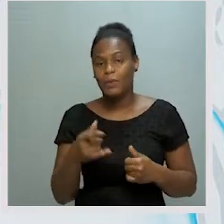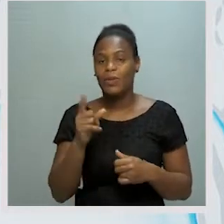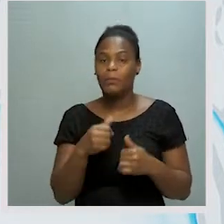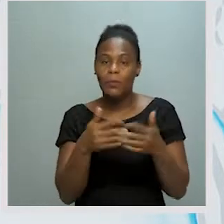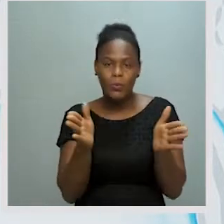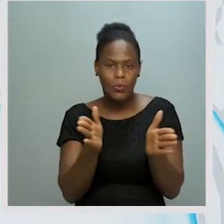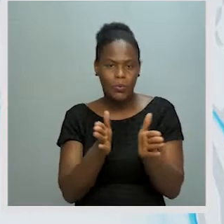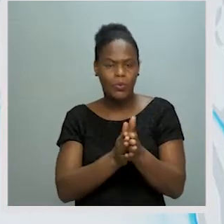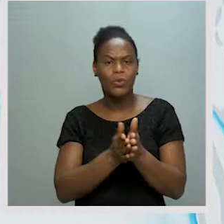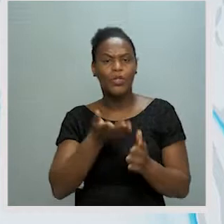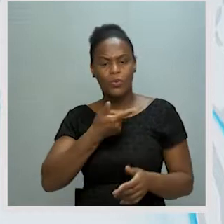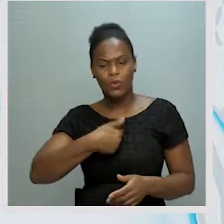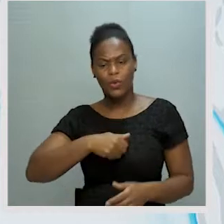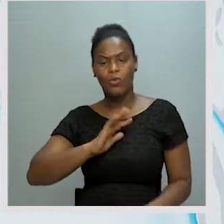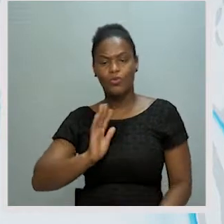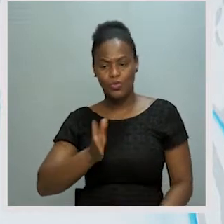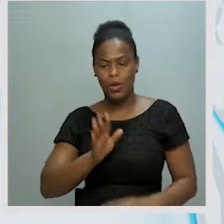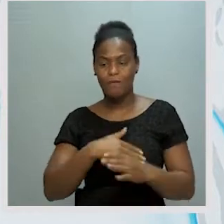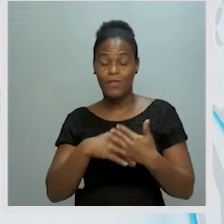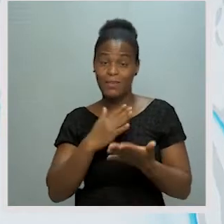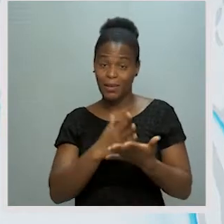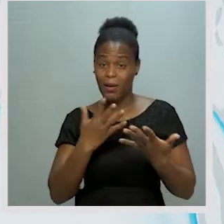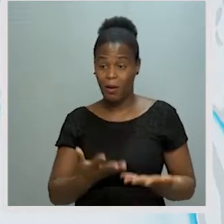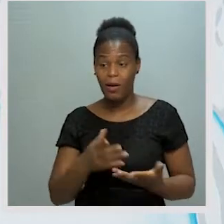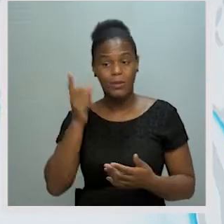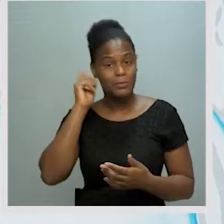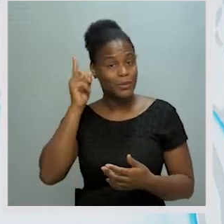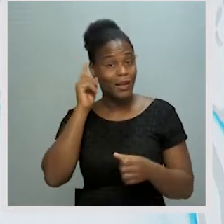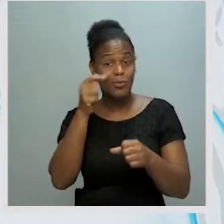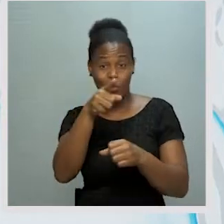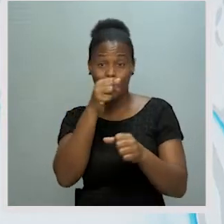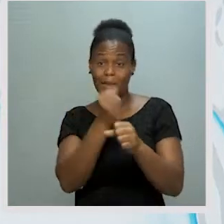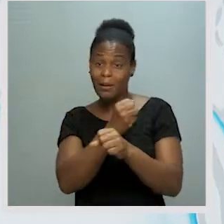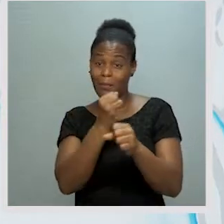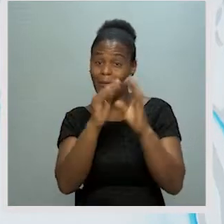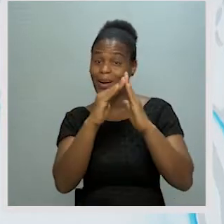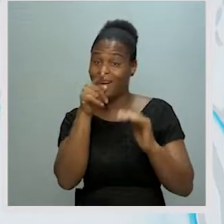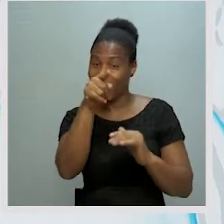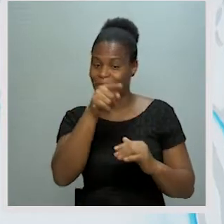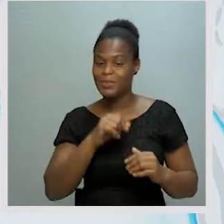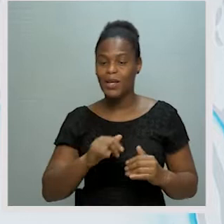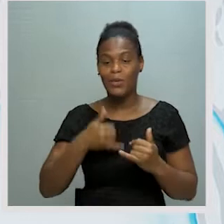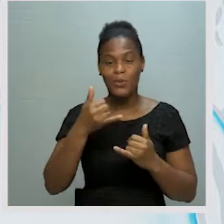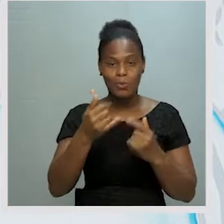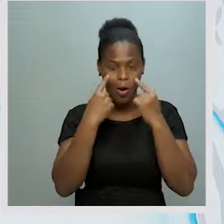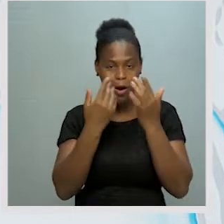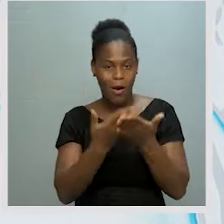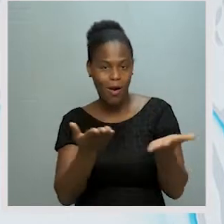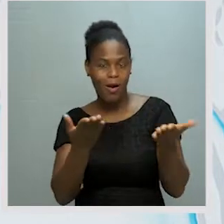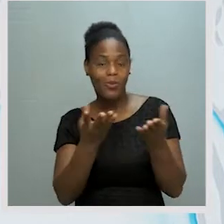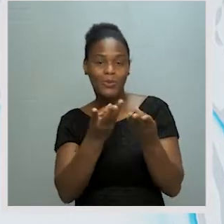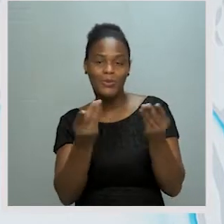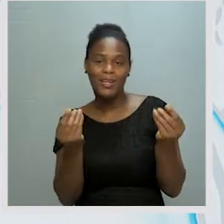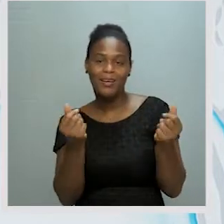de tudo que nós já fizemos até agora, é importante dar-vos uma pequena tarefa para fazerem lá em casa e depois apresentarem